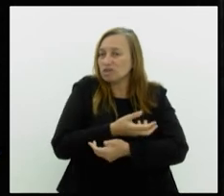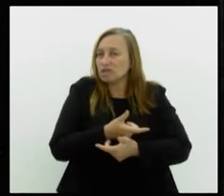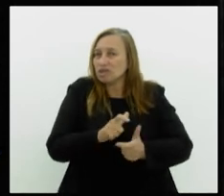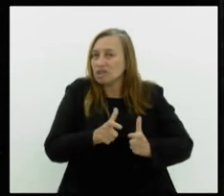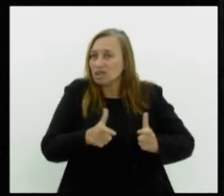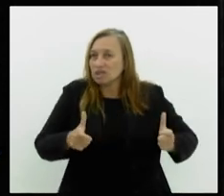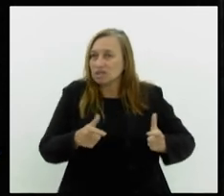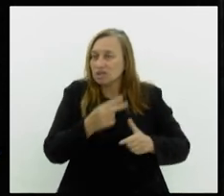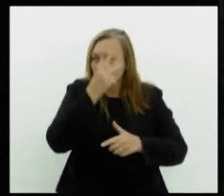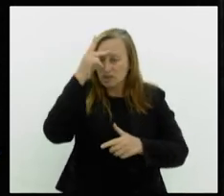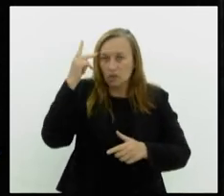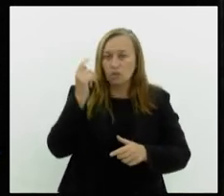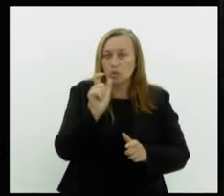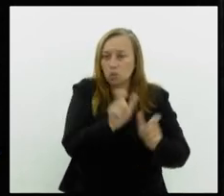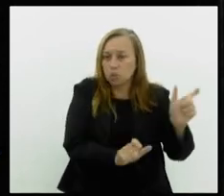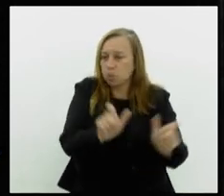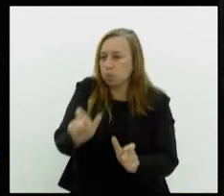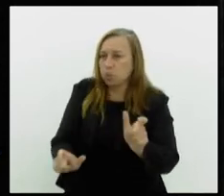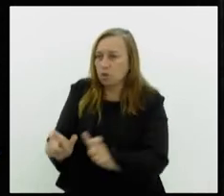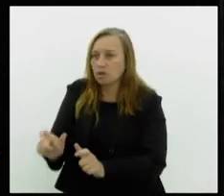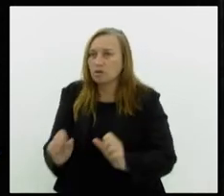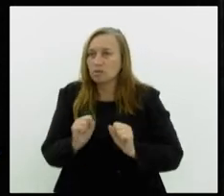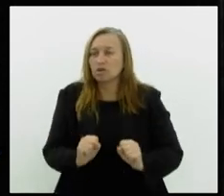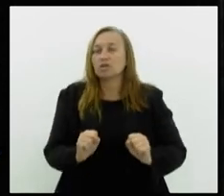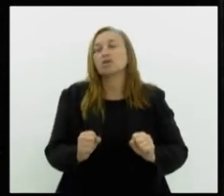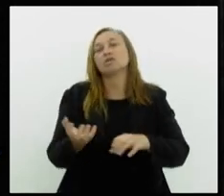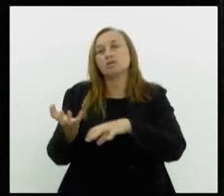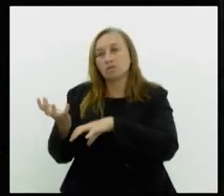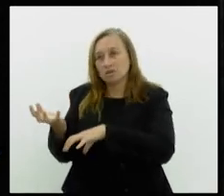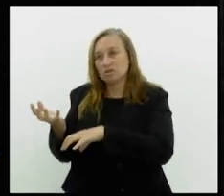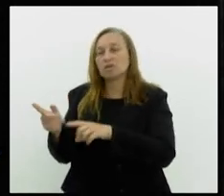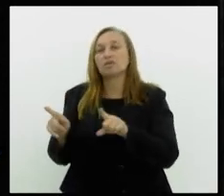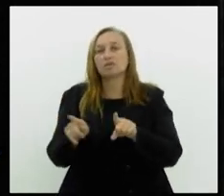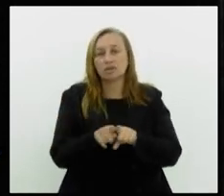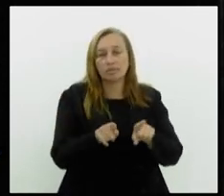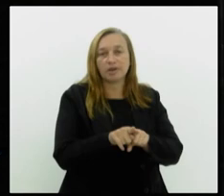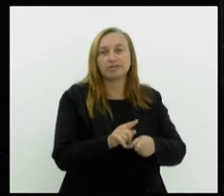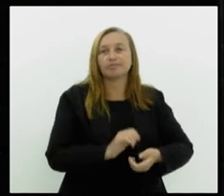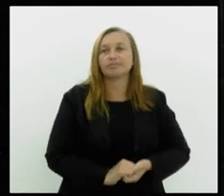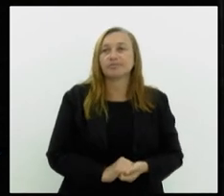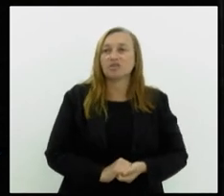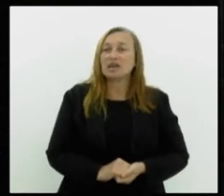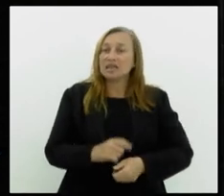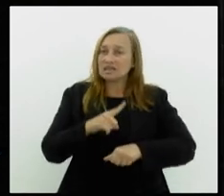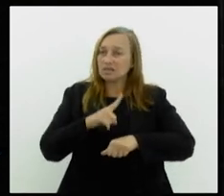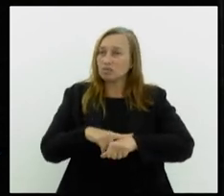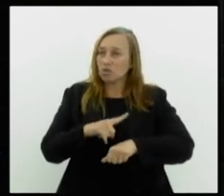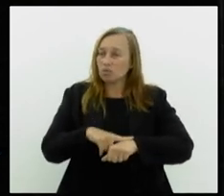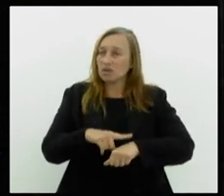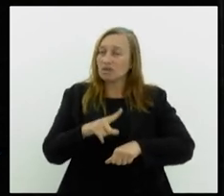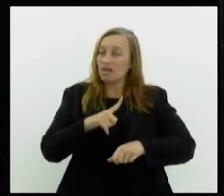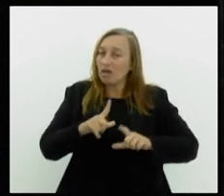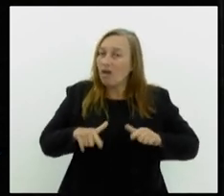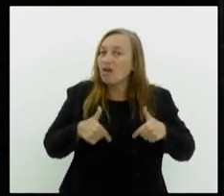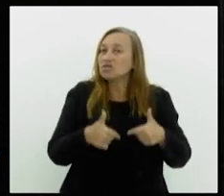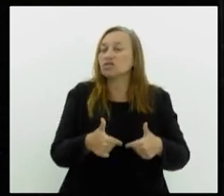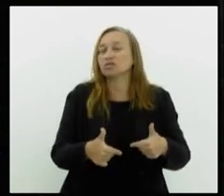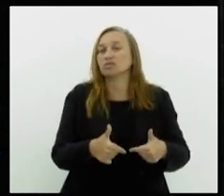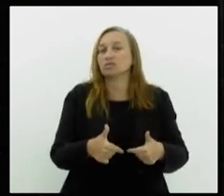possíveis, inclusive ao Congresso Nacional. O Congresso Nacional, neste momento, tem que agir.